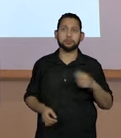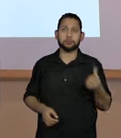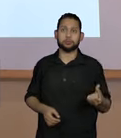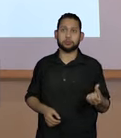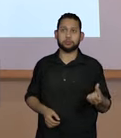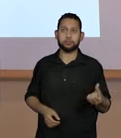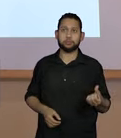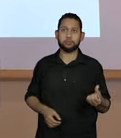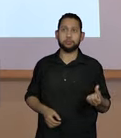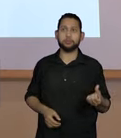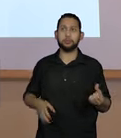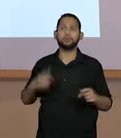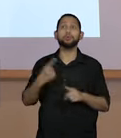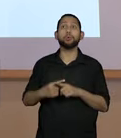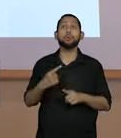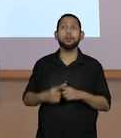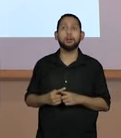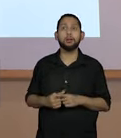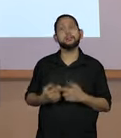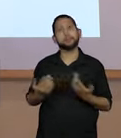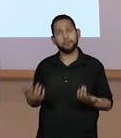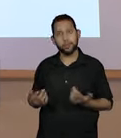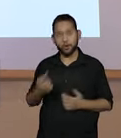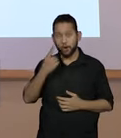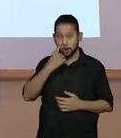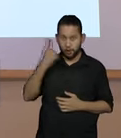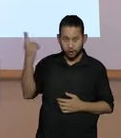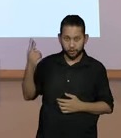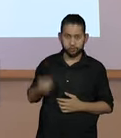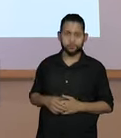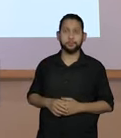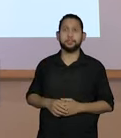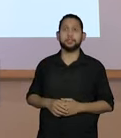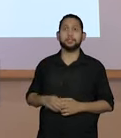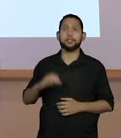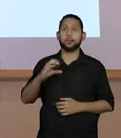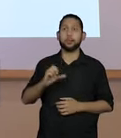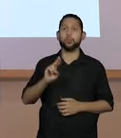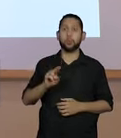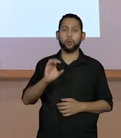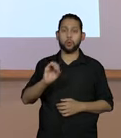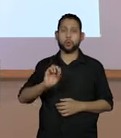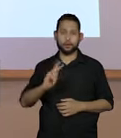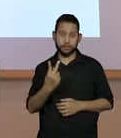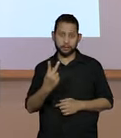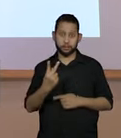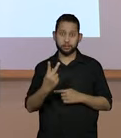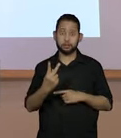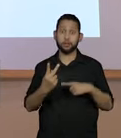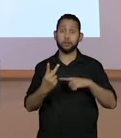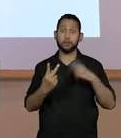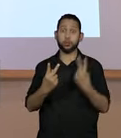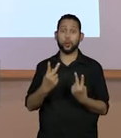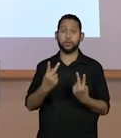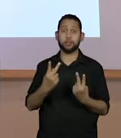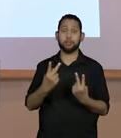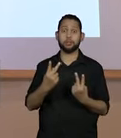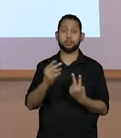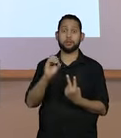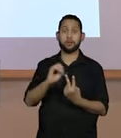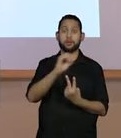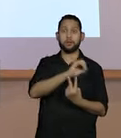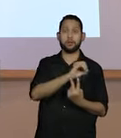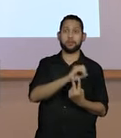oxigênios. Por quê? 6 oxigênios. Se a gente contar, temos 2 aqui,